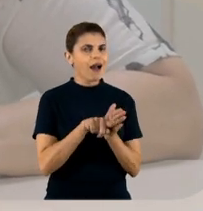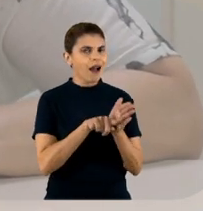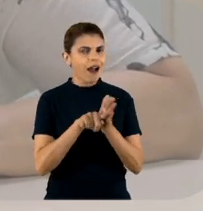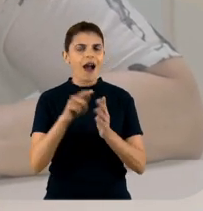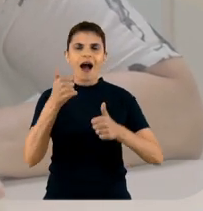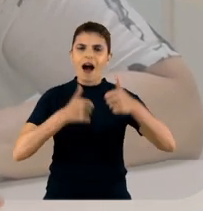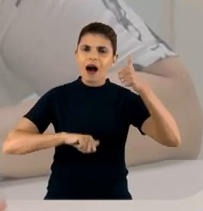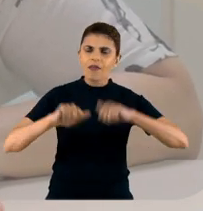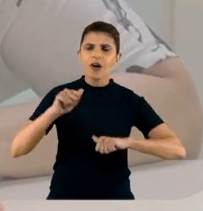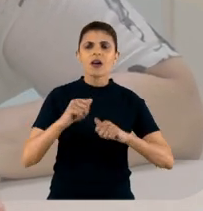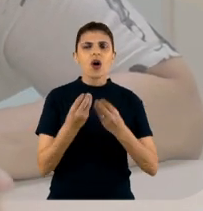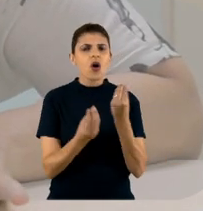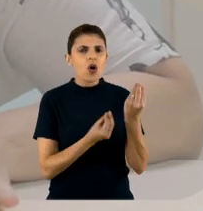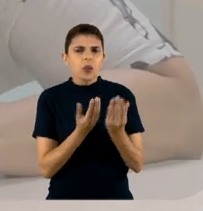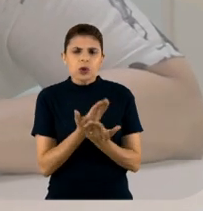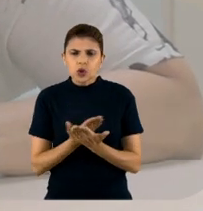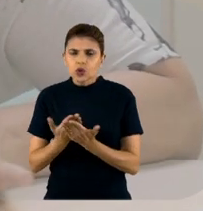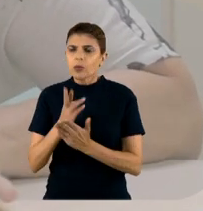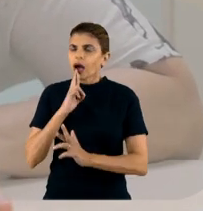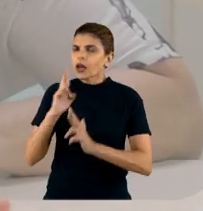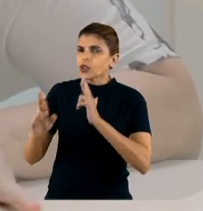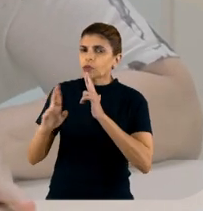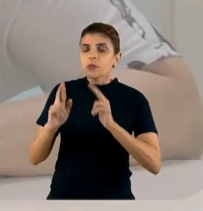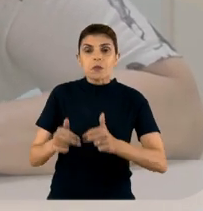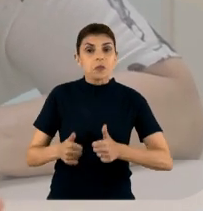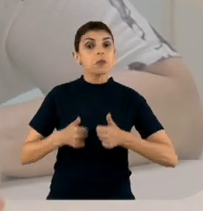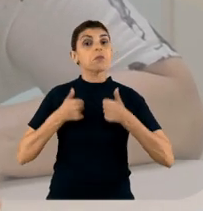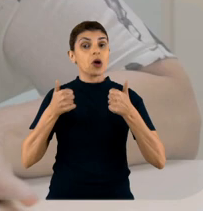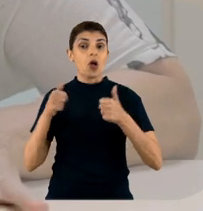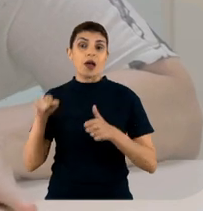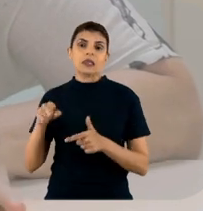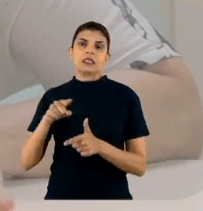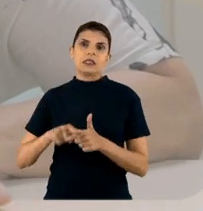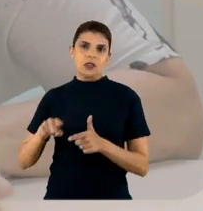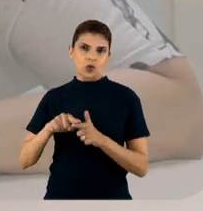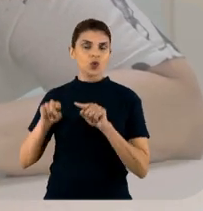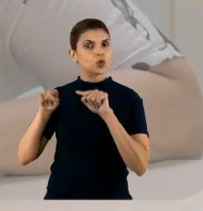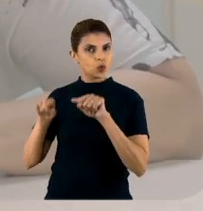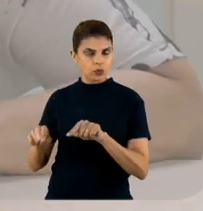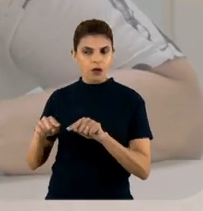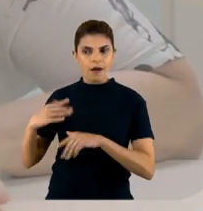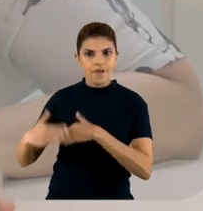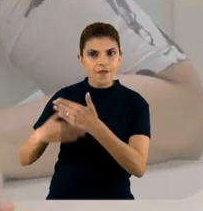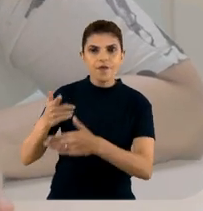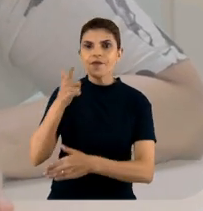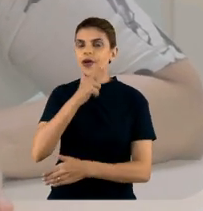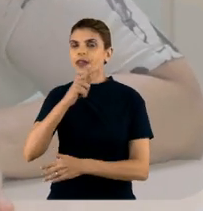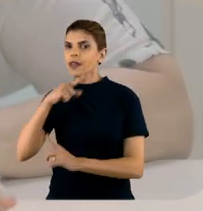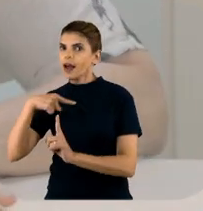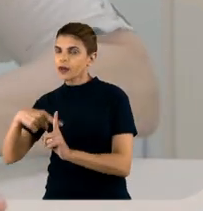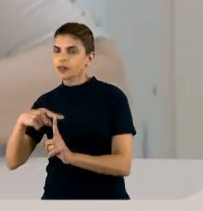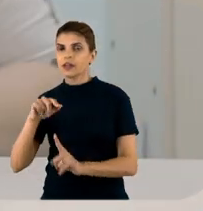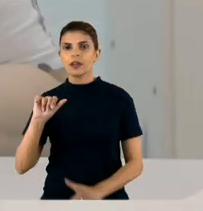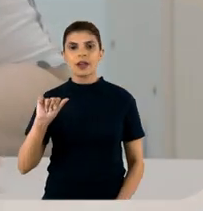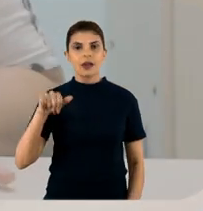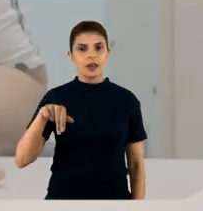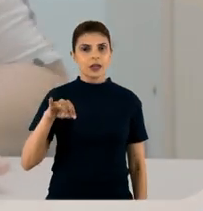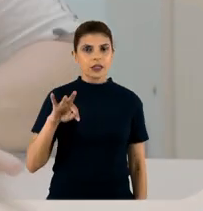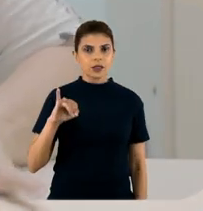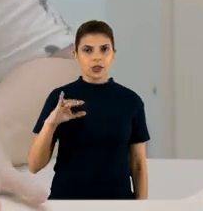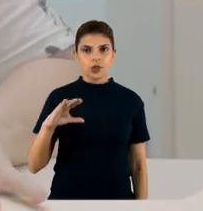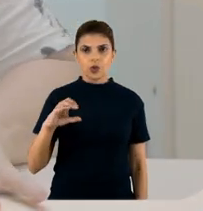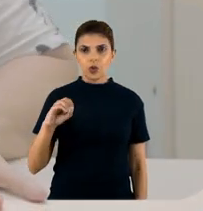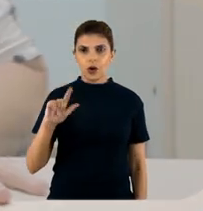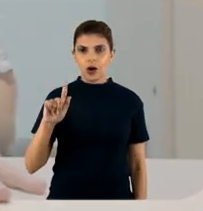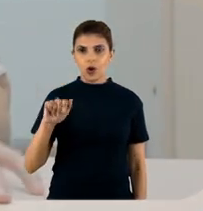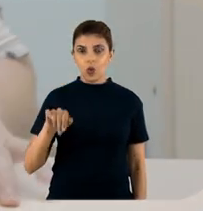que como a gente poderia estudar melhor isso para poder responder melhor eh essa a vantagem do uso do anticoagulante apesar da